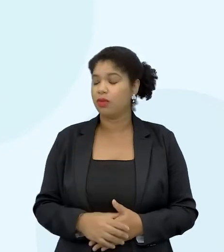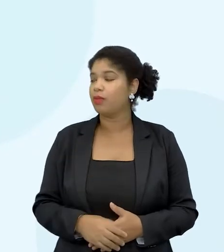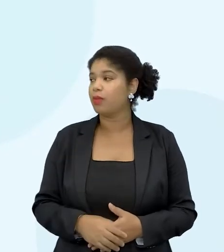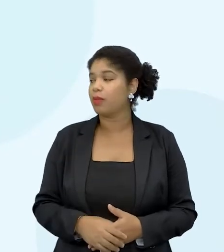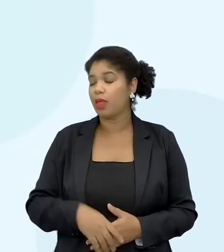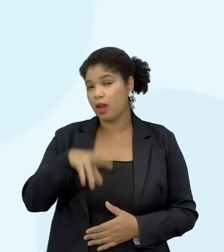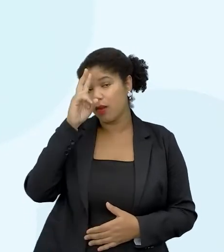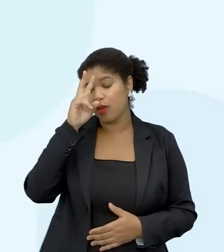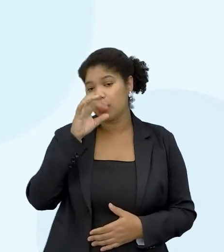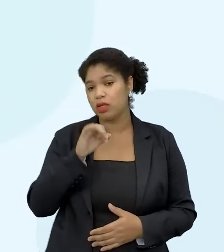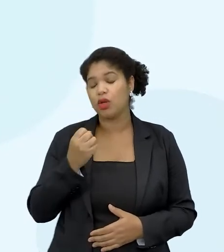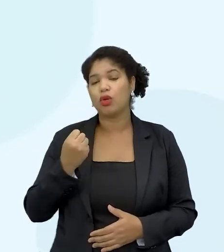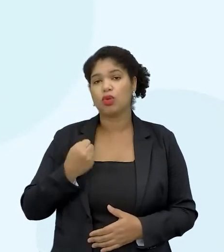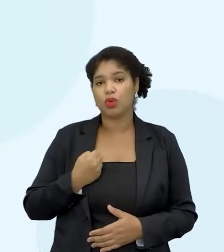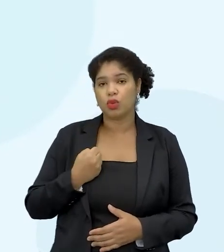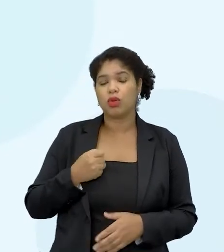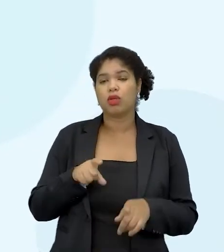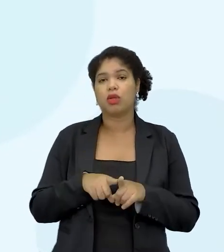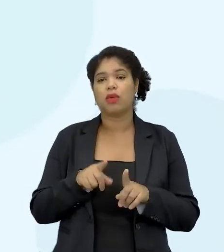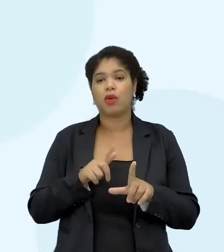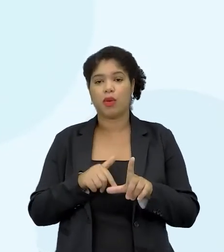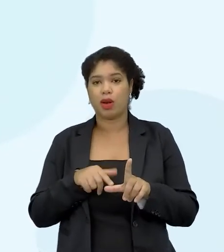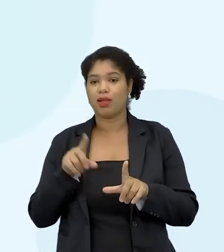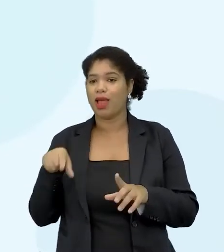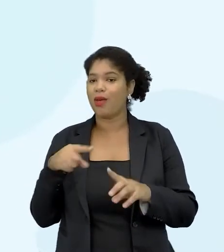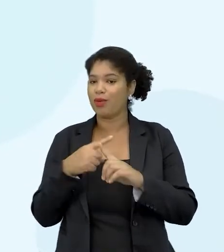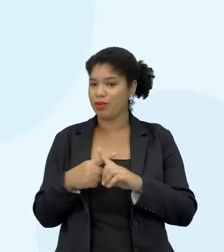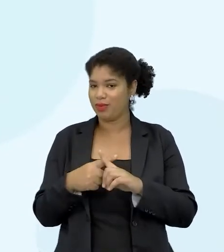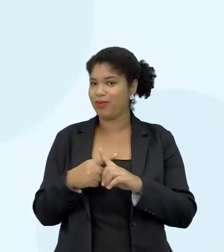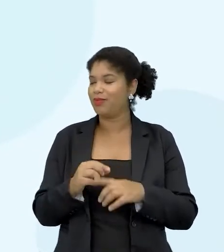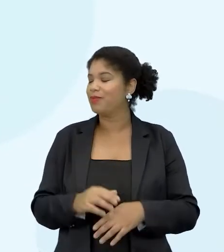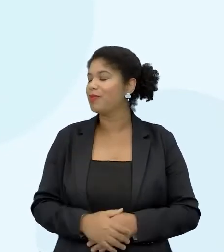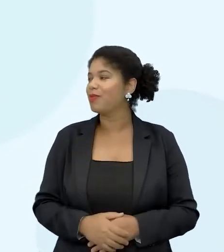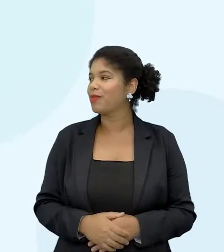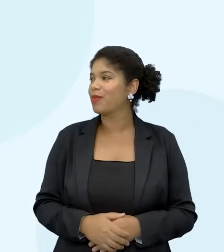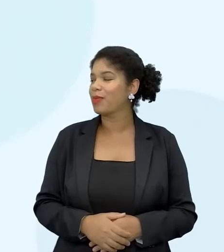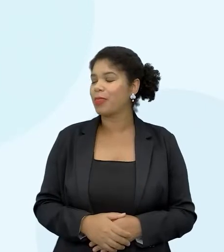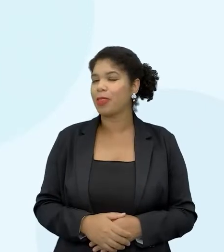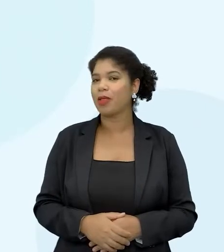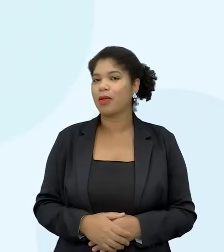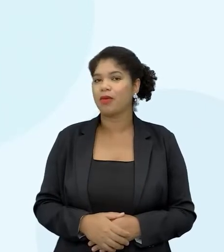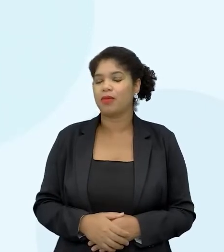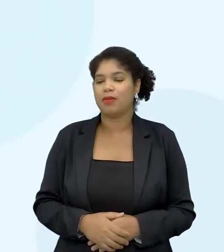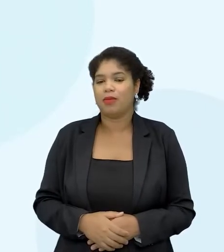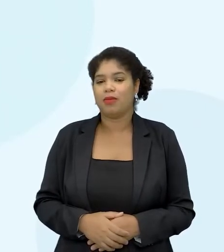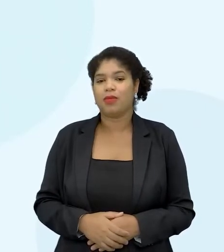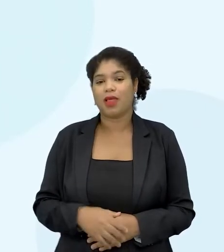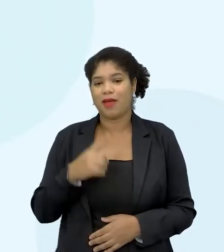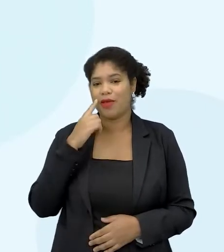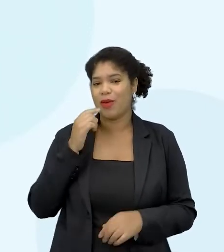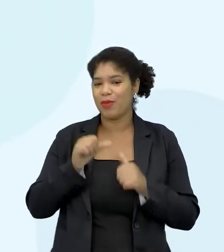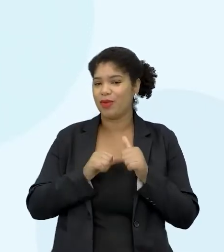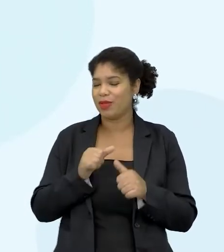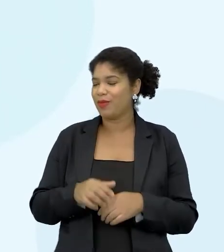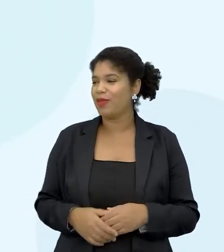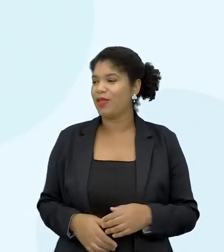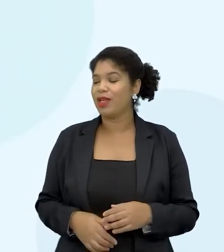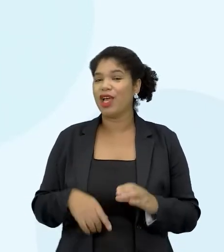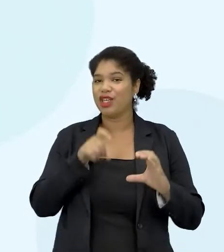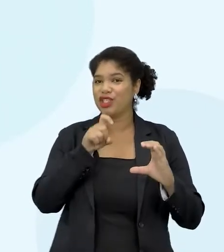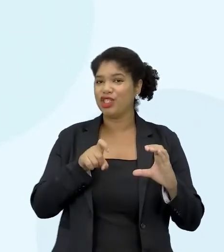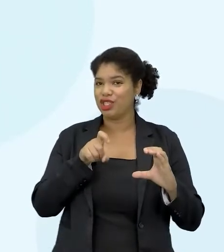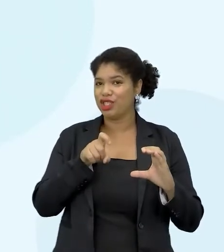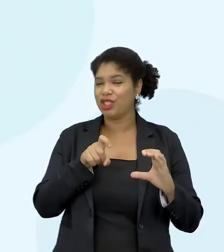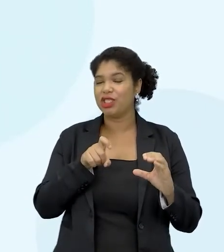tem o número 1 em uma letra, é uma multiplicação, né? Então, eu fiz essa conta aí, ó. Troquei o X por